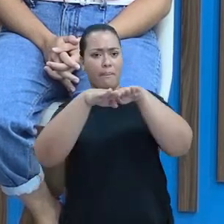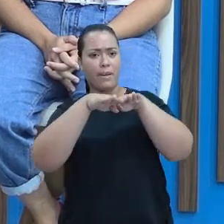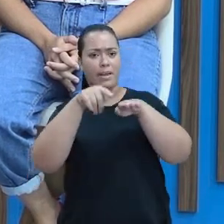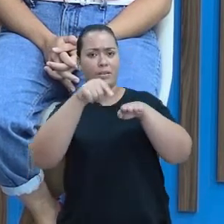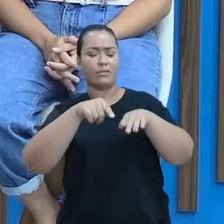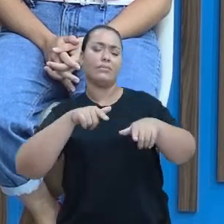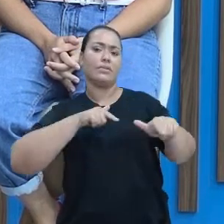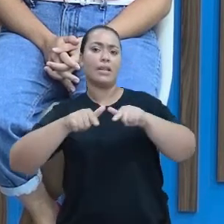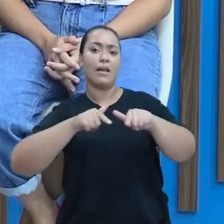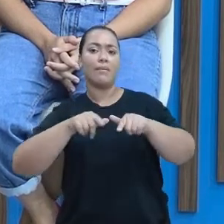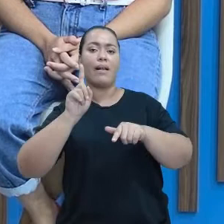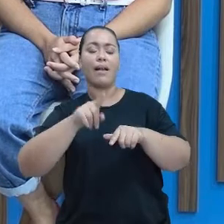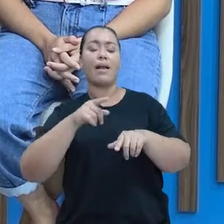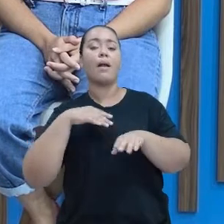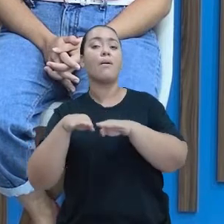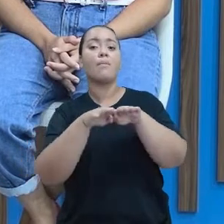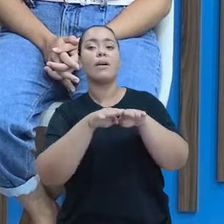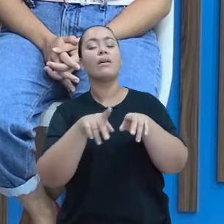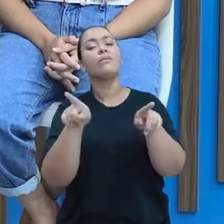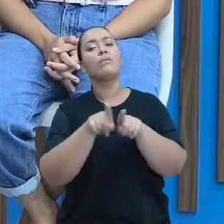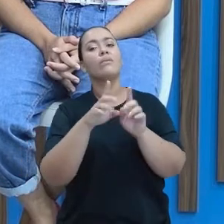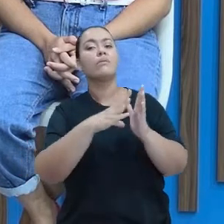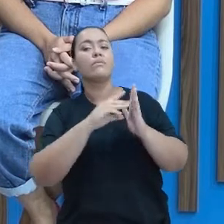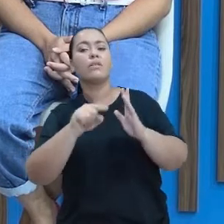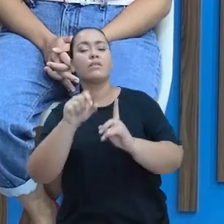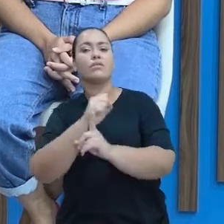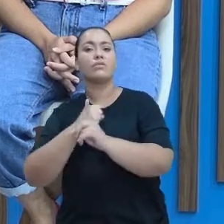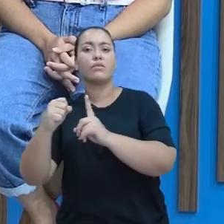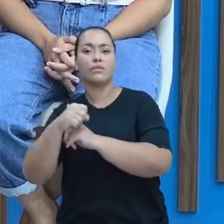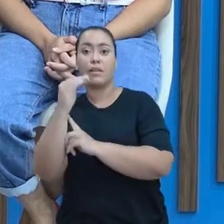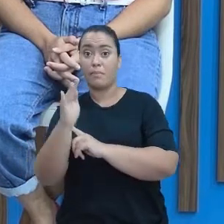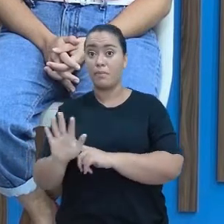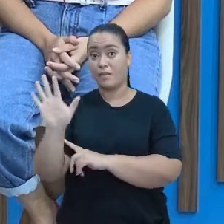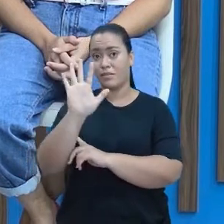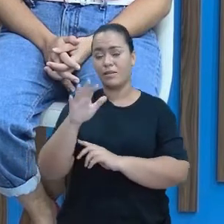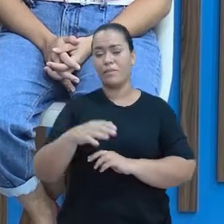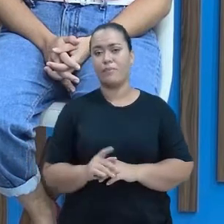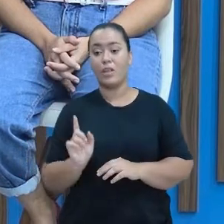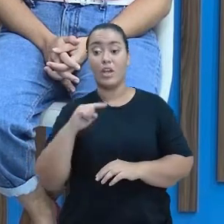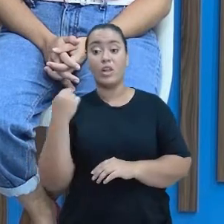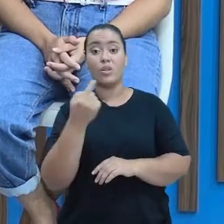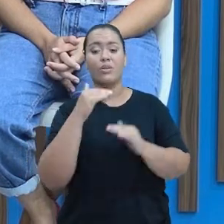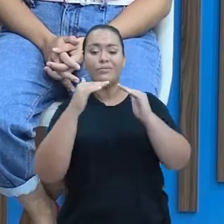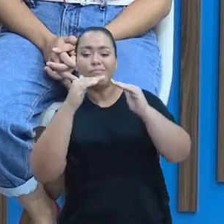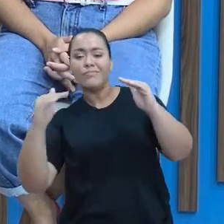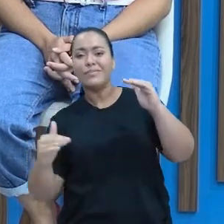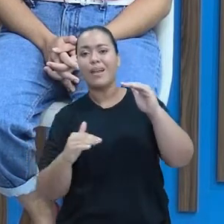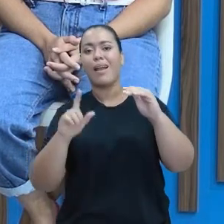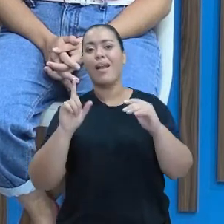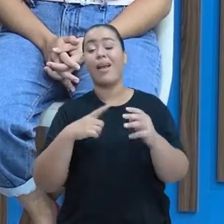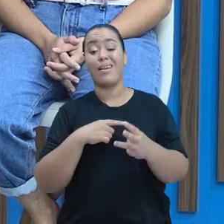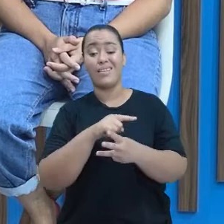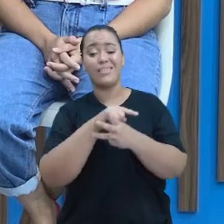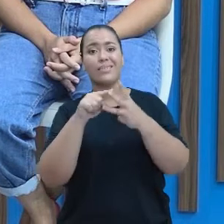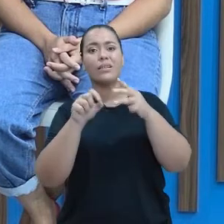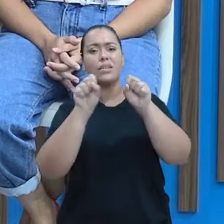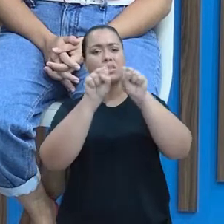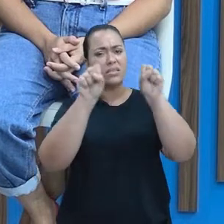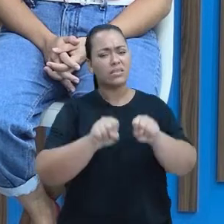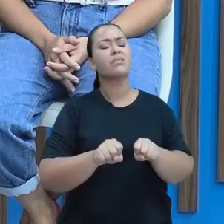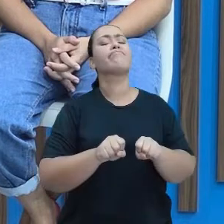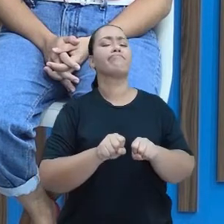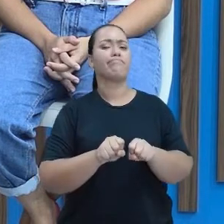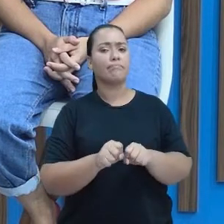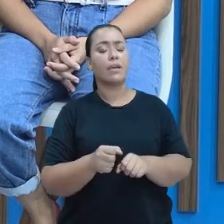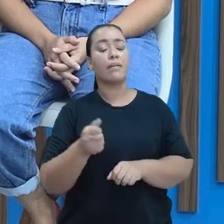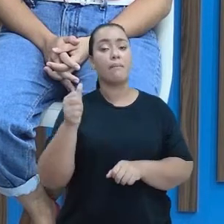o padrão da sociedade brasileira. Nós estamos submetidas a 3 sistemas extremamente